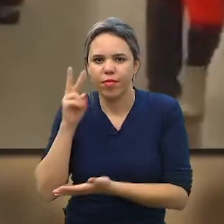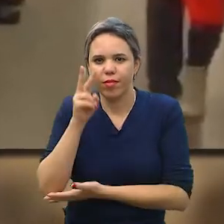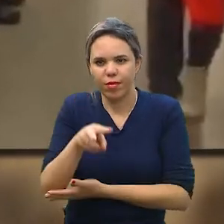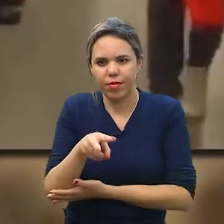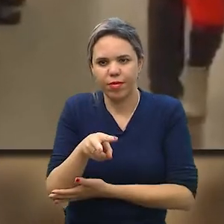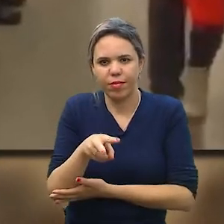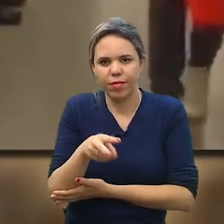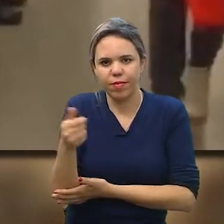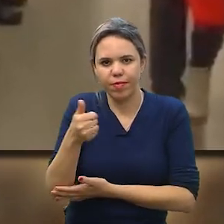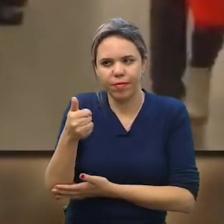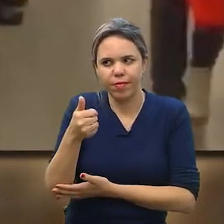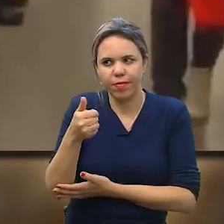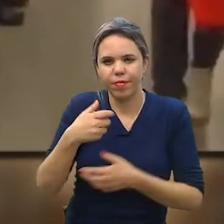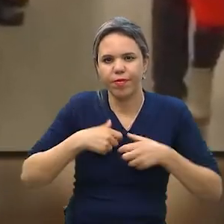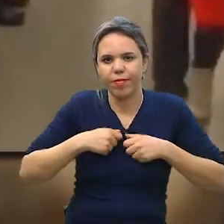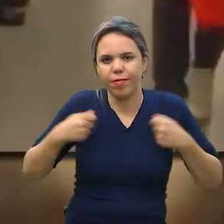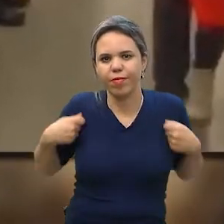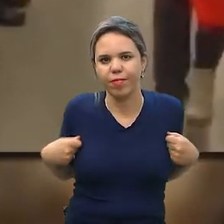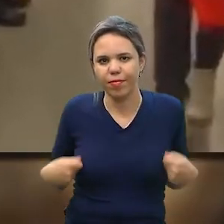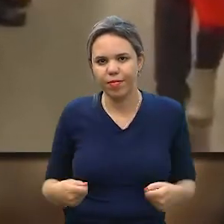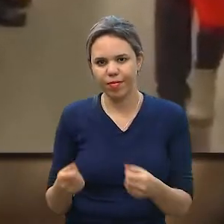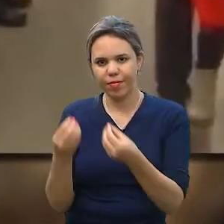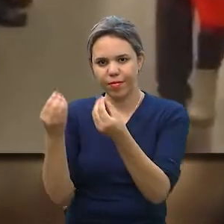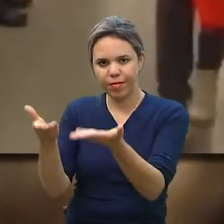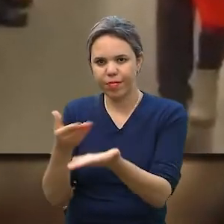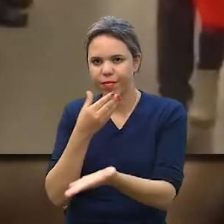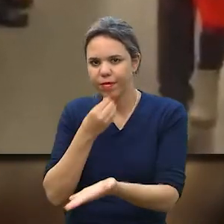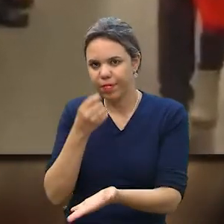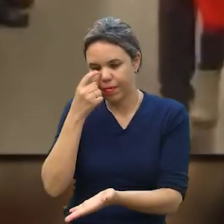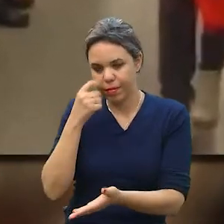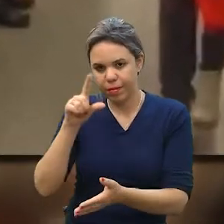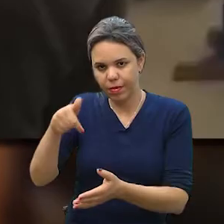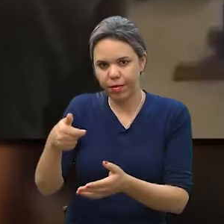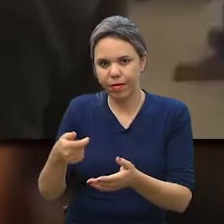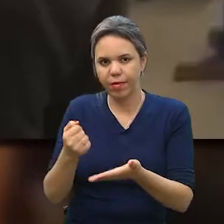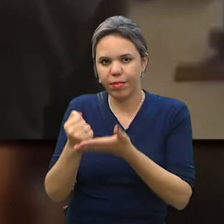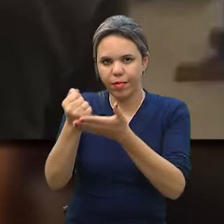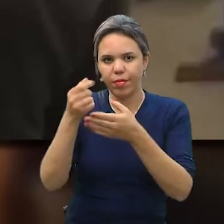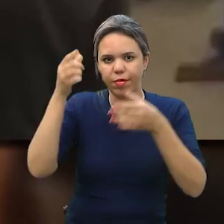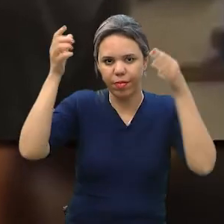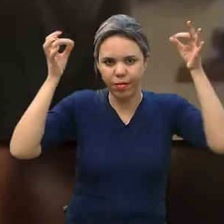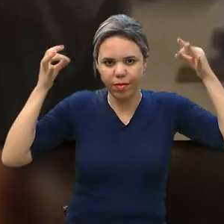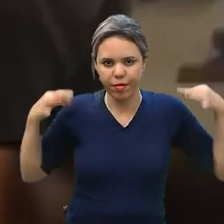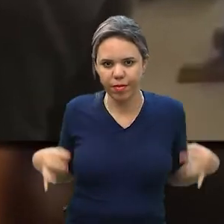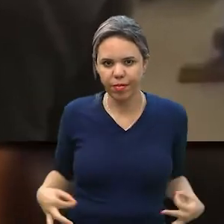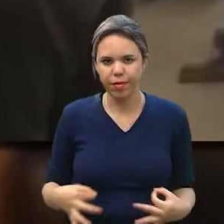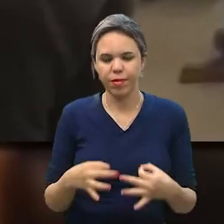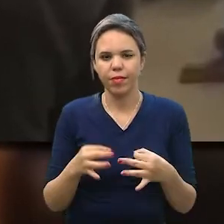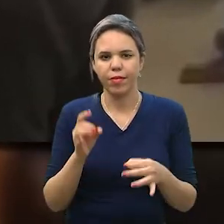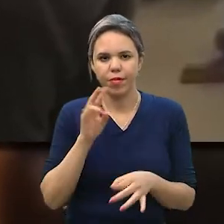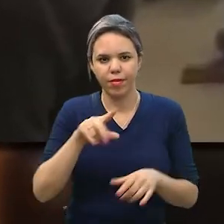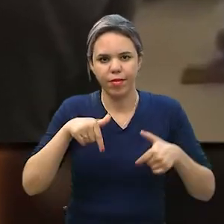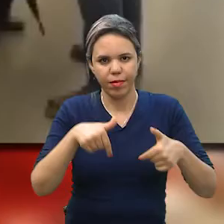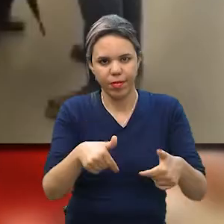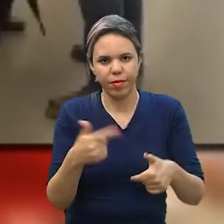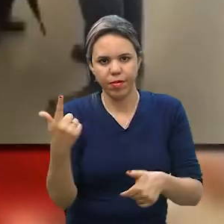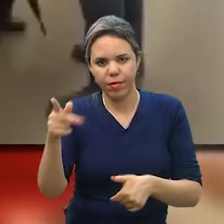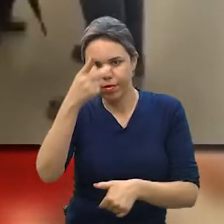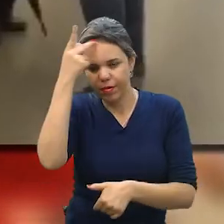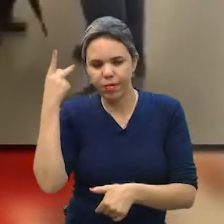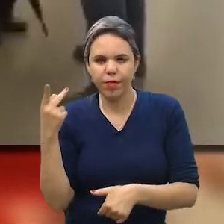viu e primeiro tirou a blusa do corpo para entregar para ele e depois a jaqueta. Vendo a boa ação,